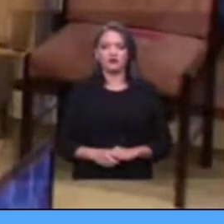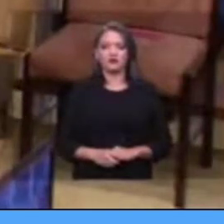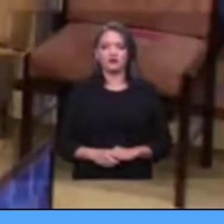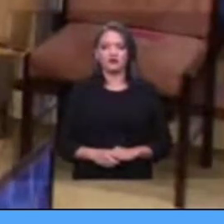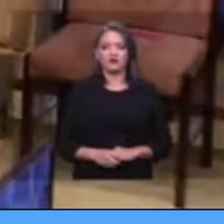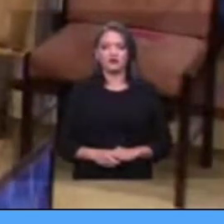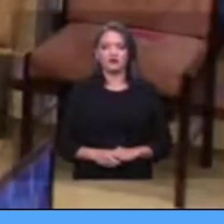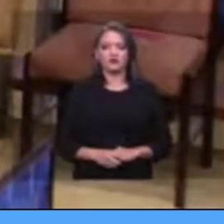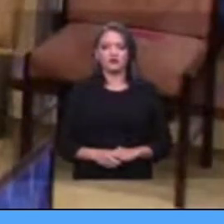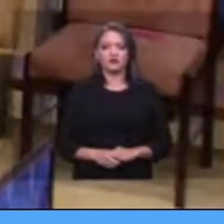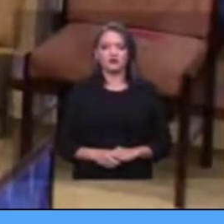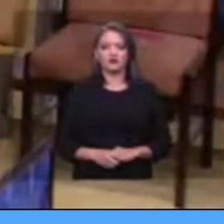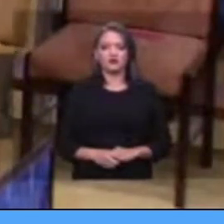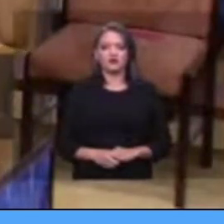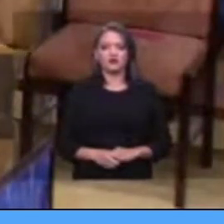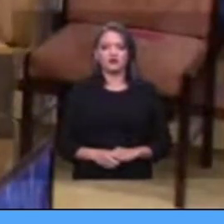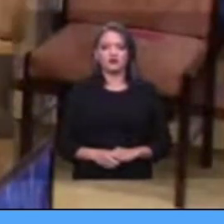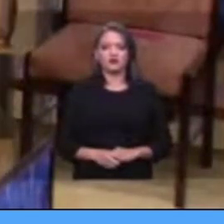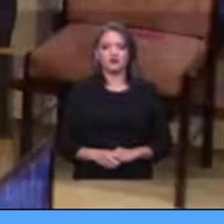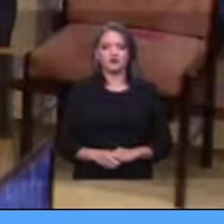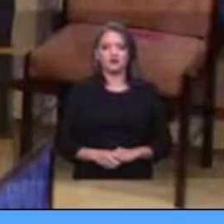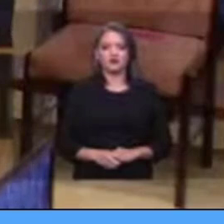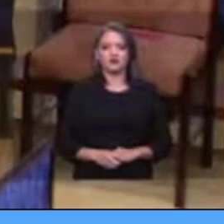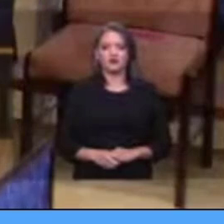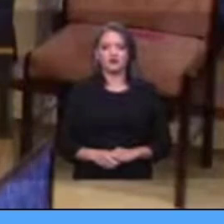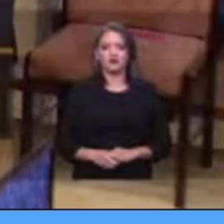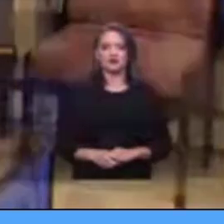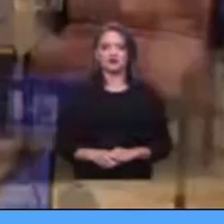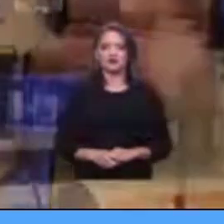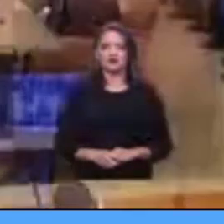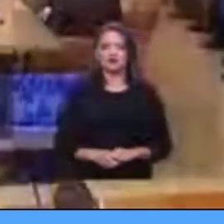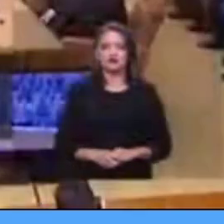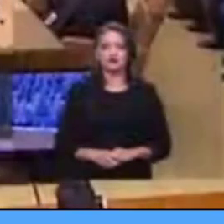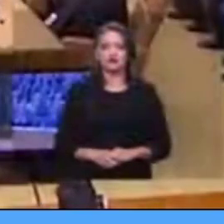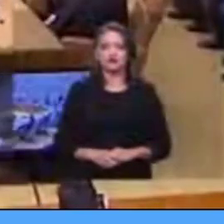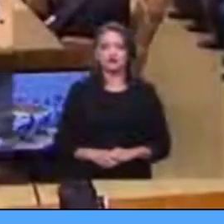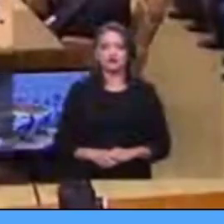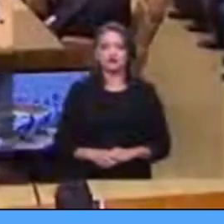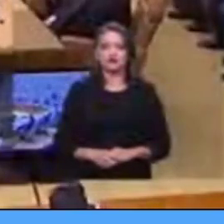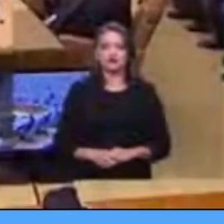André Mendonça e Nunes Marques complementando ali o ministro Zanin.